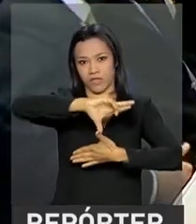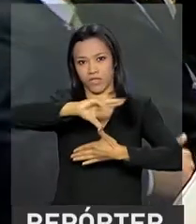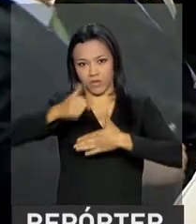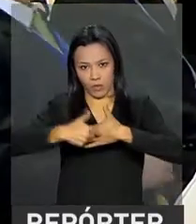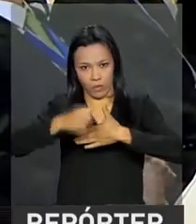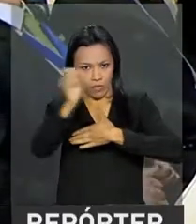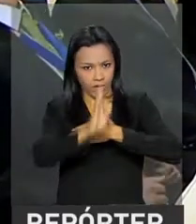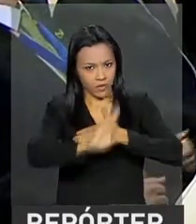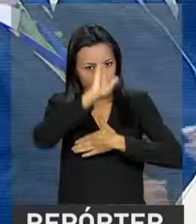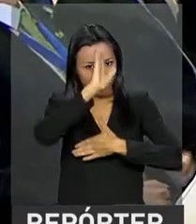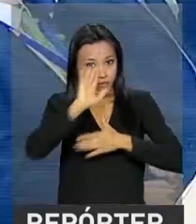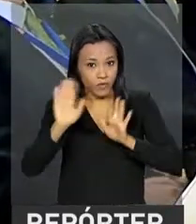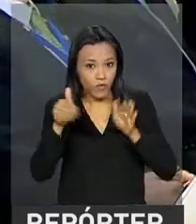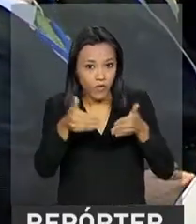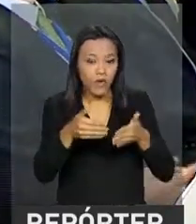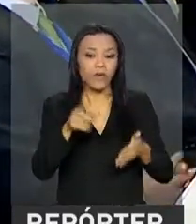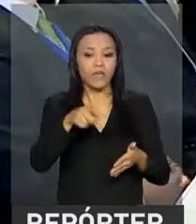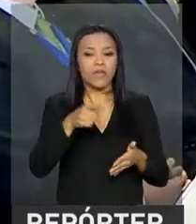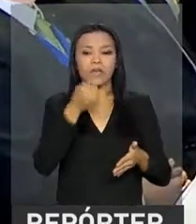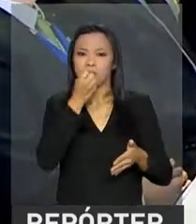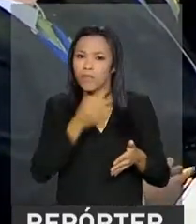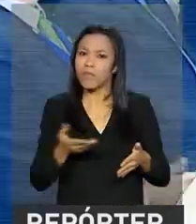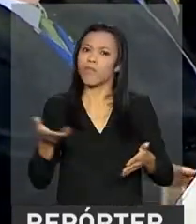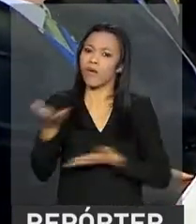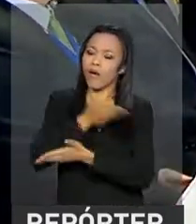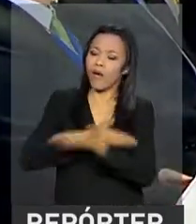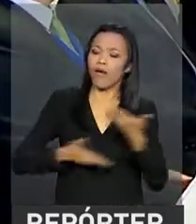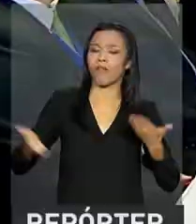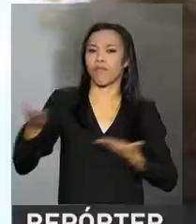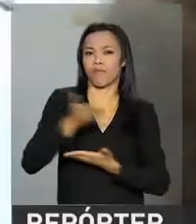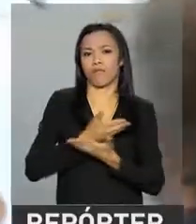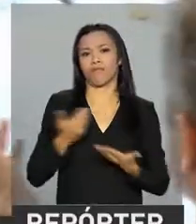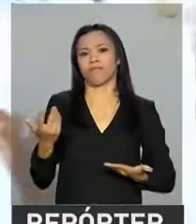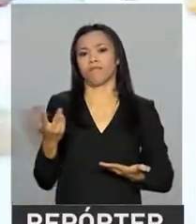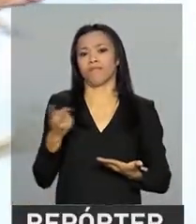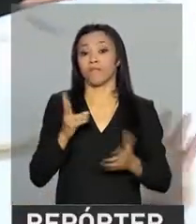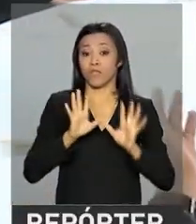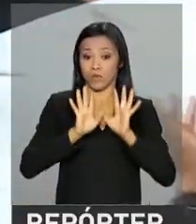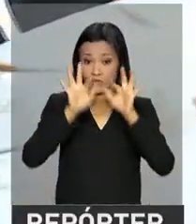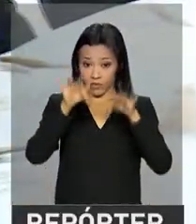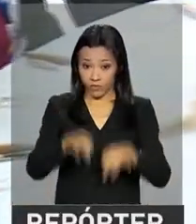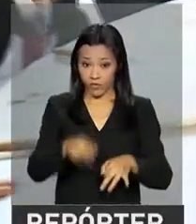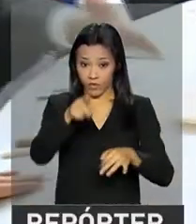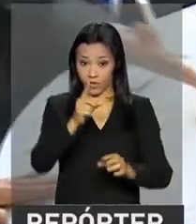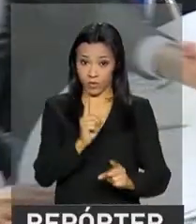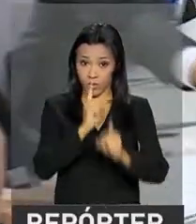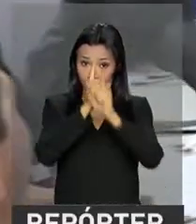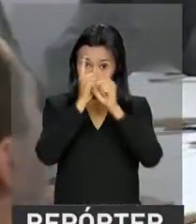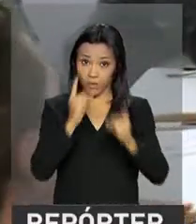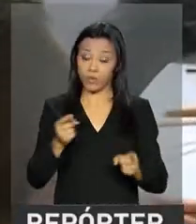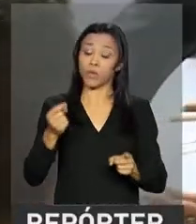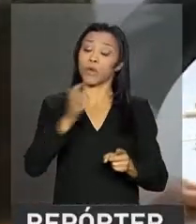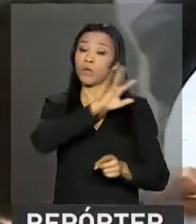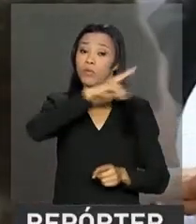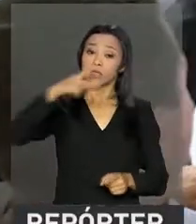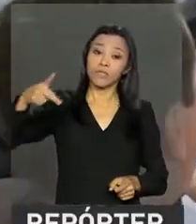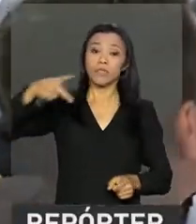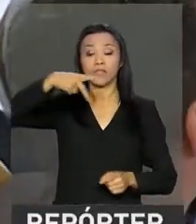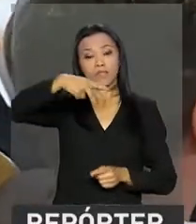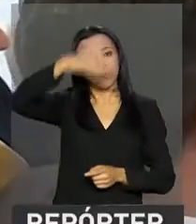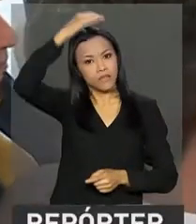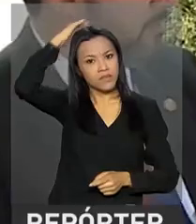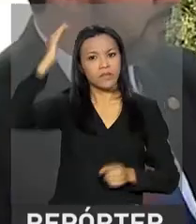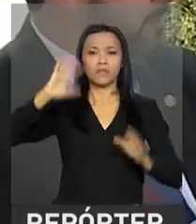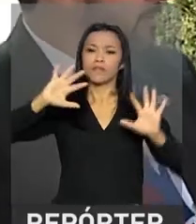entre países gera benefícios para as duas partes ao término do encontro o presidente confraternizou com os